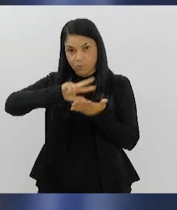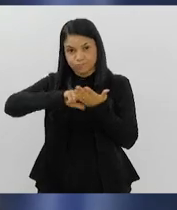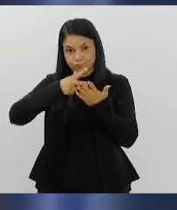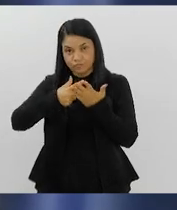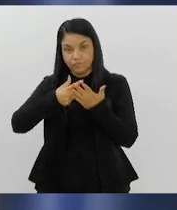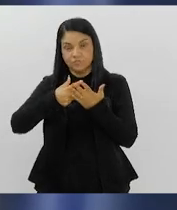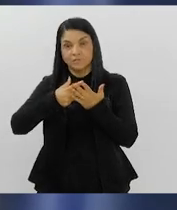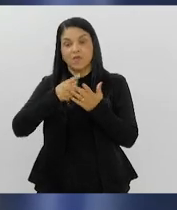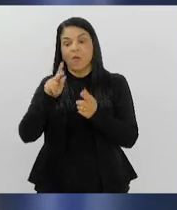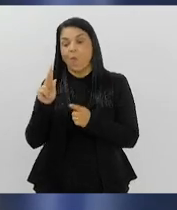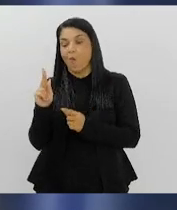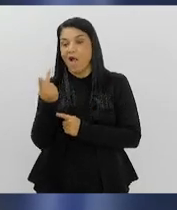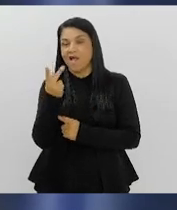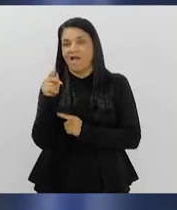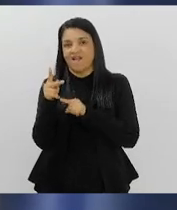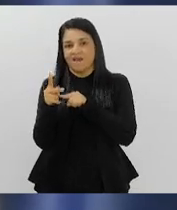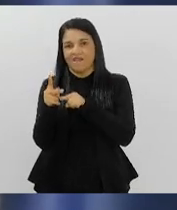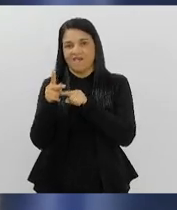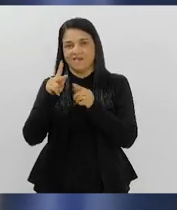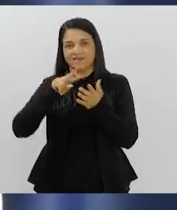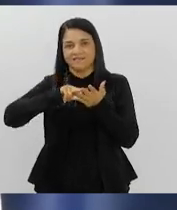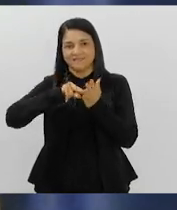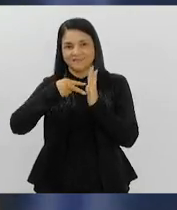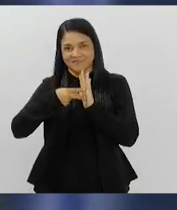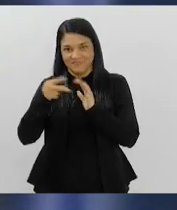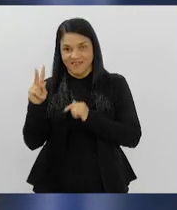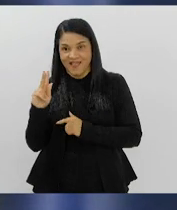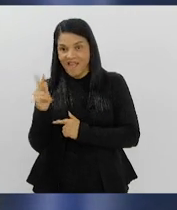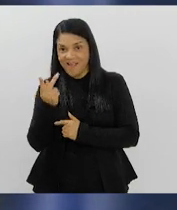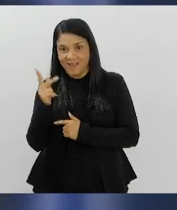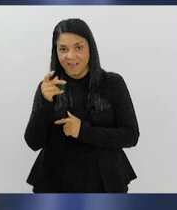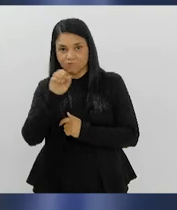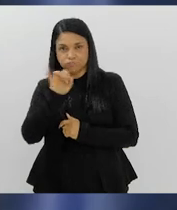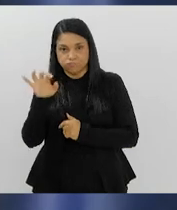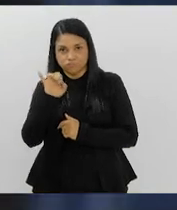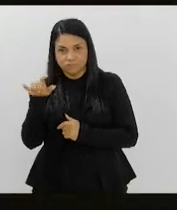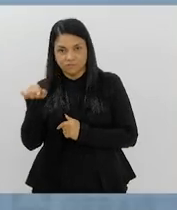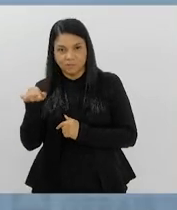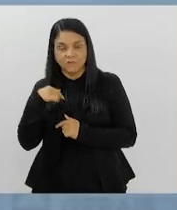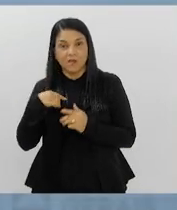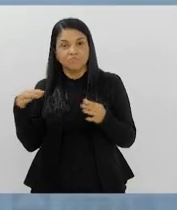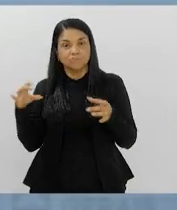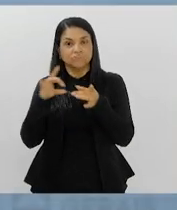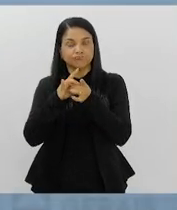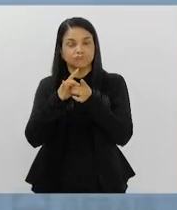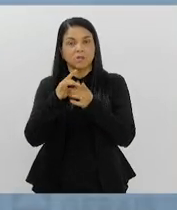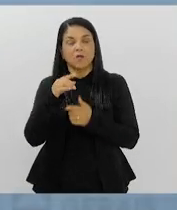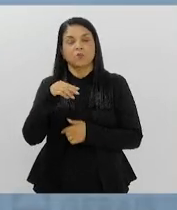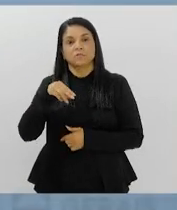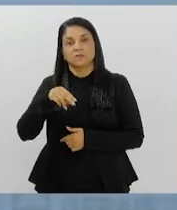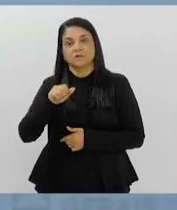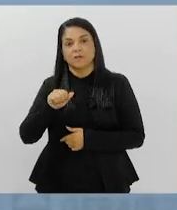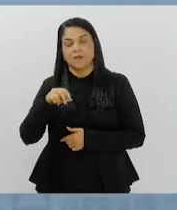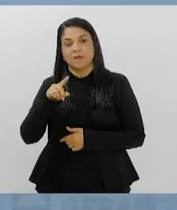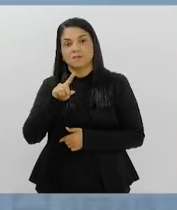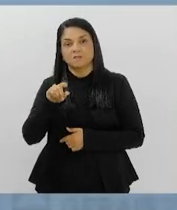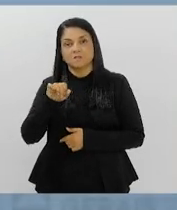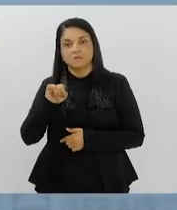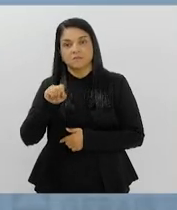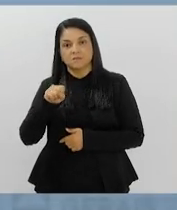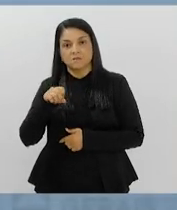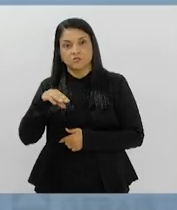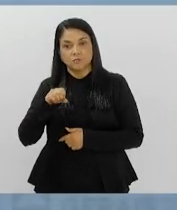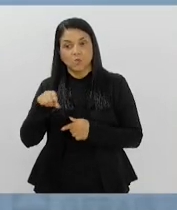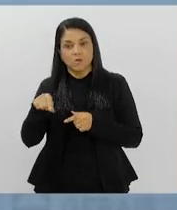o H. Aquilo é uma simbologia diretamente associada ao nazismo. Aí alguns professores me procuraram e falavam: Christian, eu já vi isso pichado na carteira da